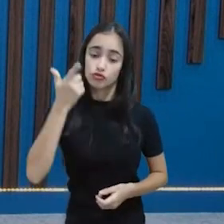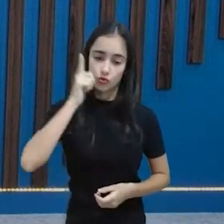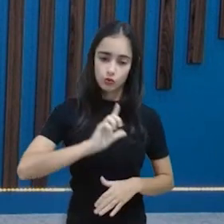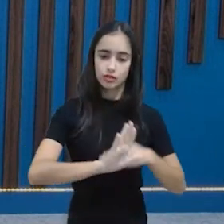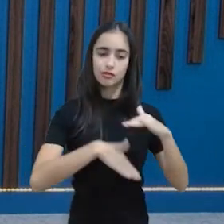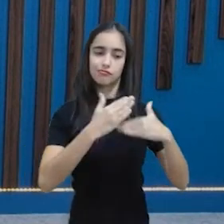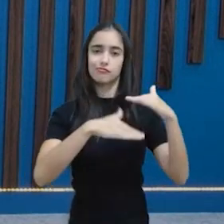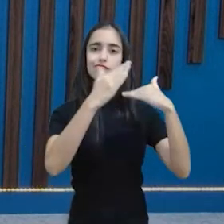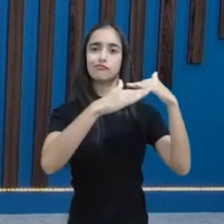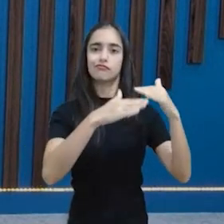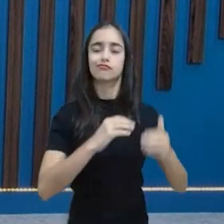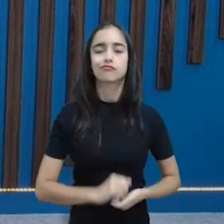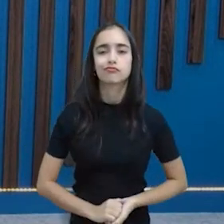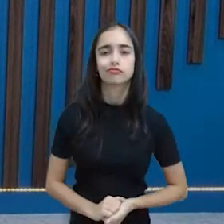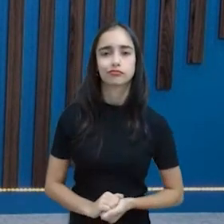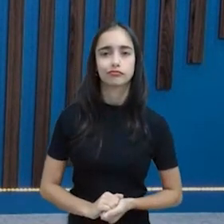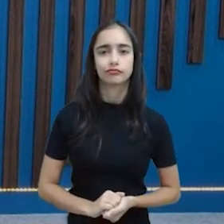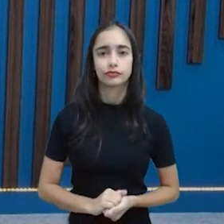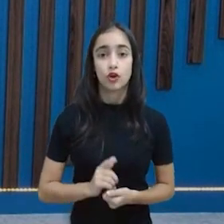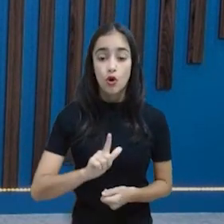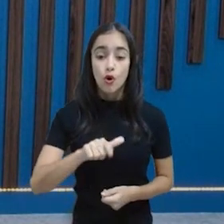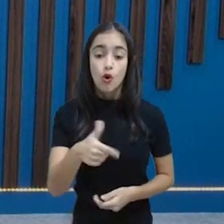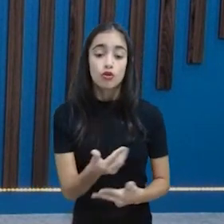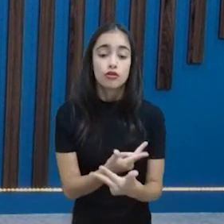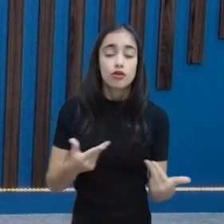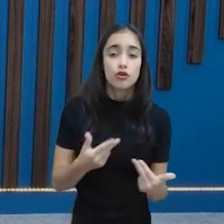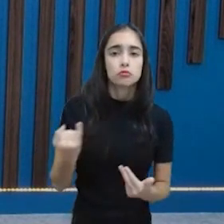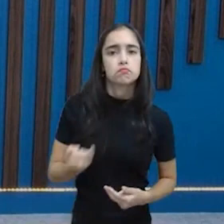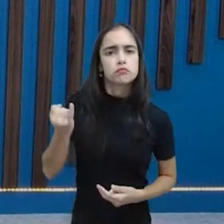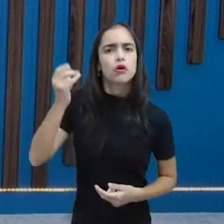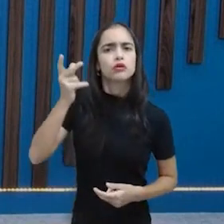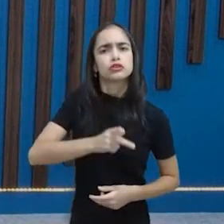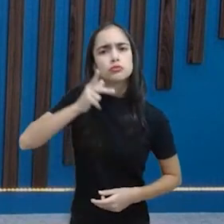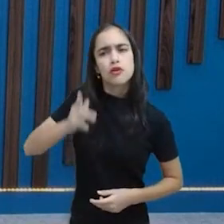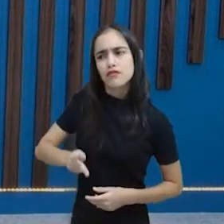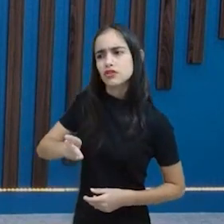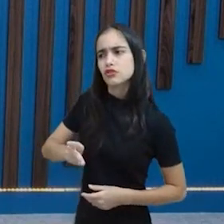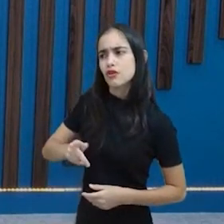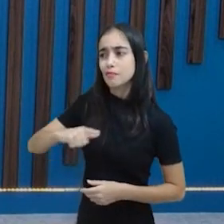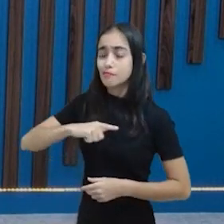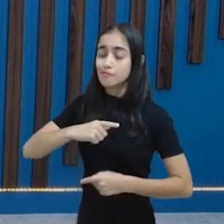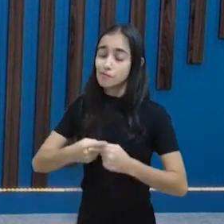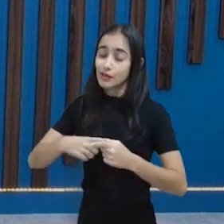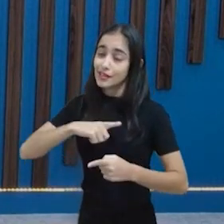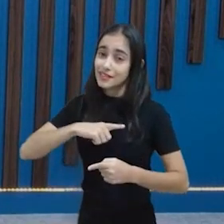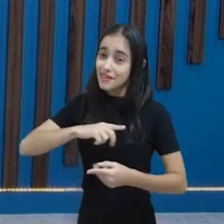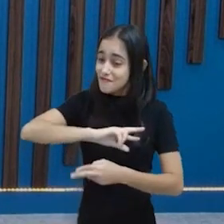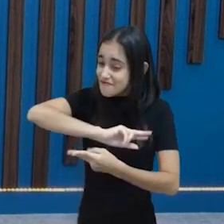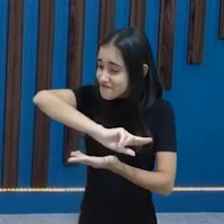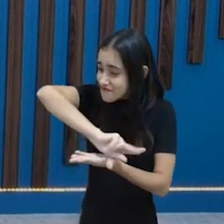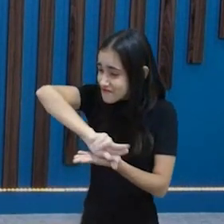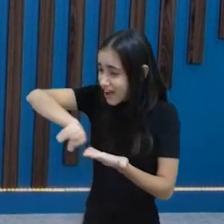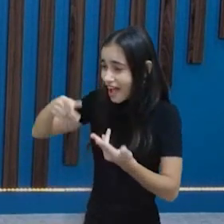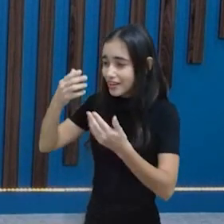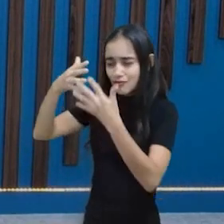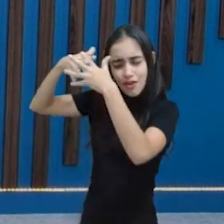dar oportunidades. Outra questão importante, professora Carol, porque vem várias, né, reflexões aqui, que a